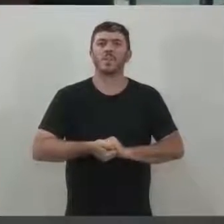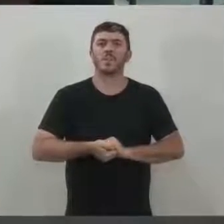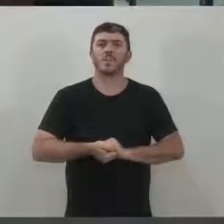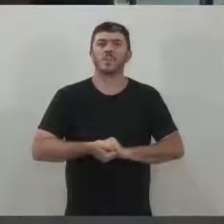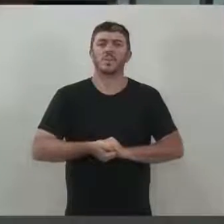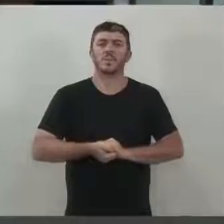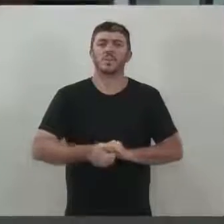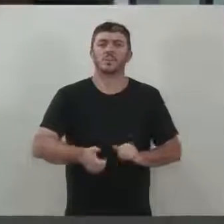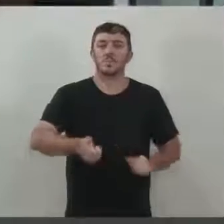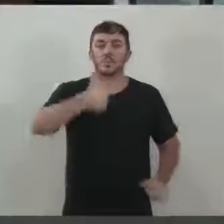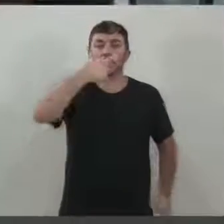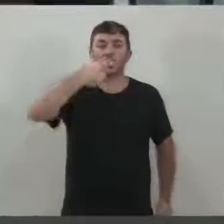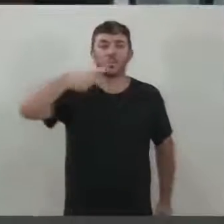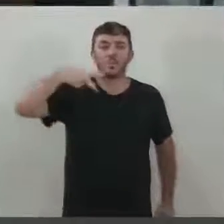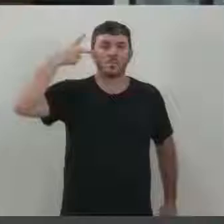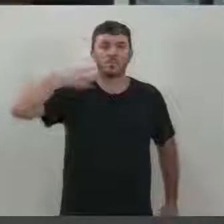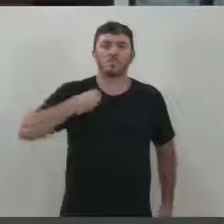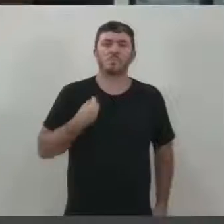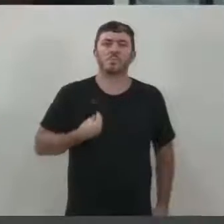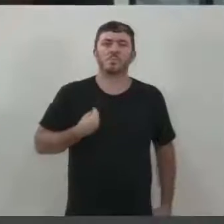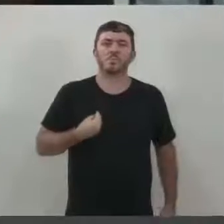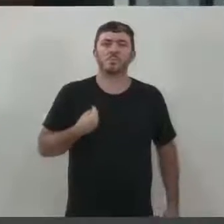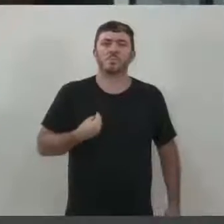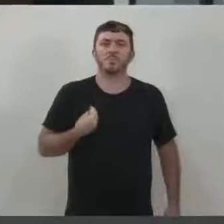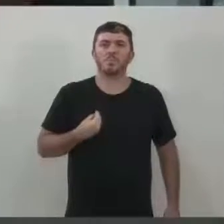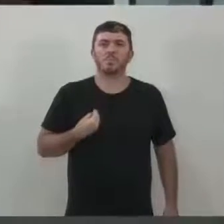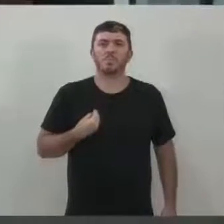Márcio. Então, senhor presidente, 12 vereadores